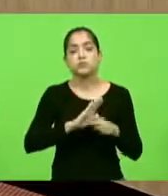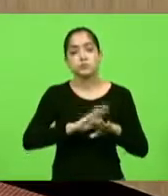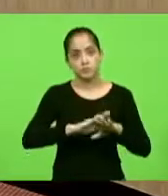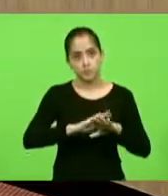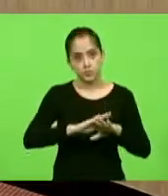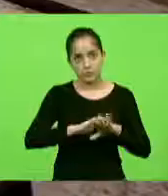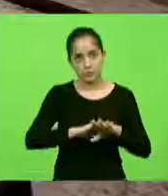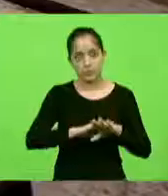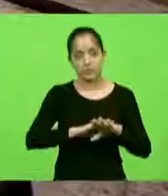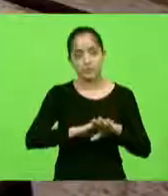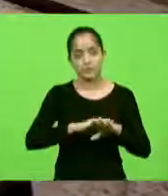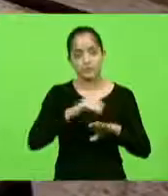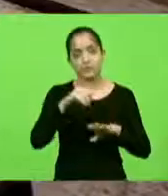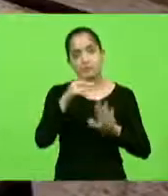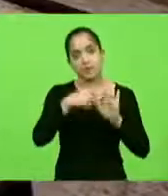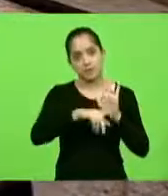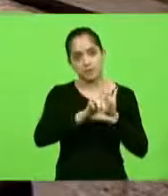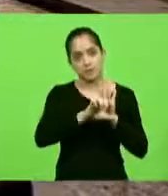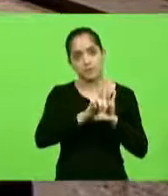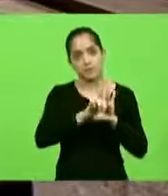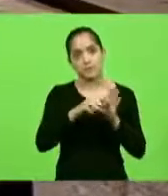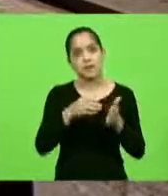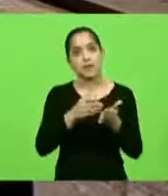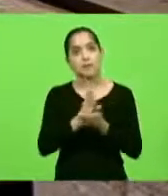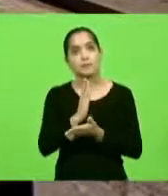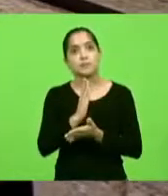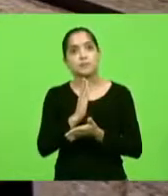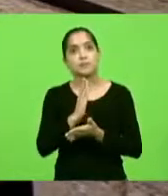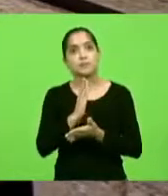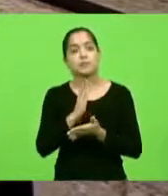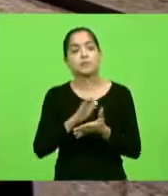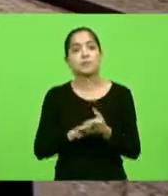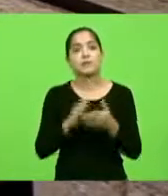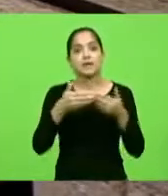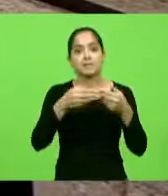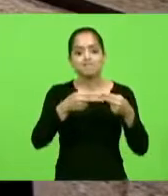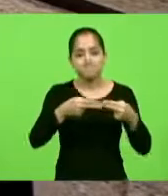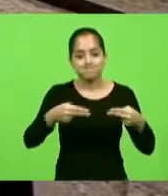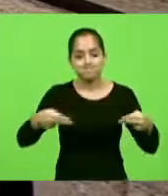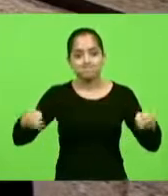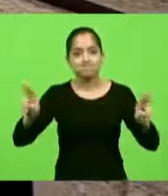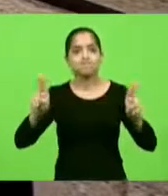aprovado nessa casa que proíbe a inauguração de obra inacabada.